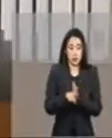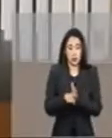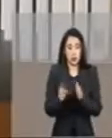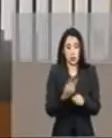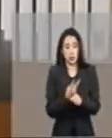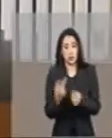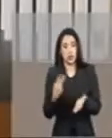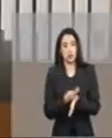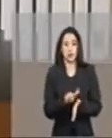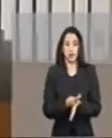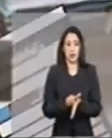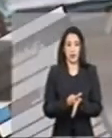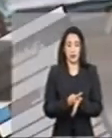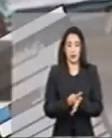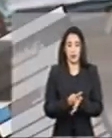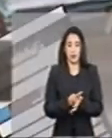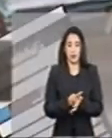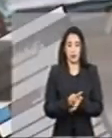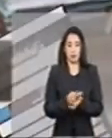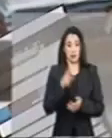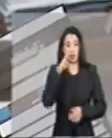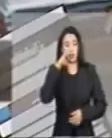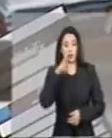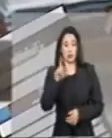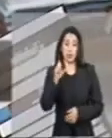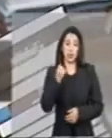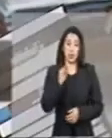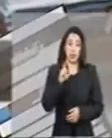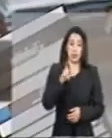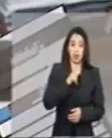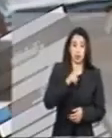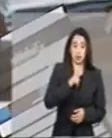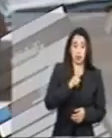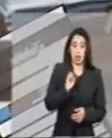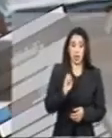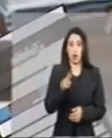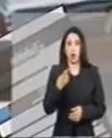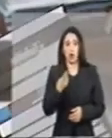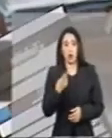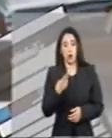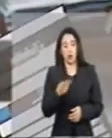para definir se há existência ou não de interceptação telefônica,